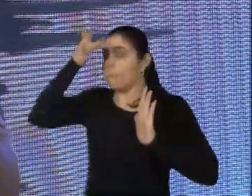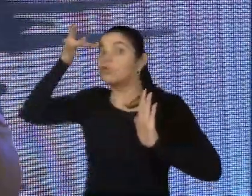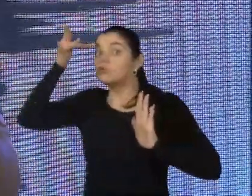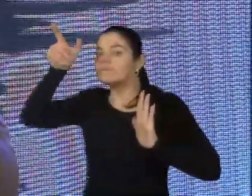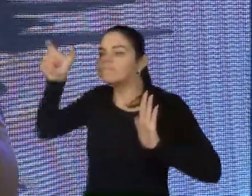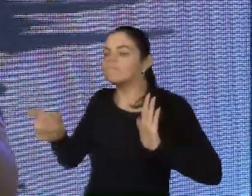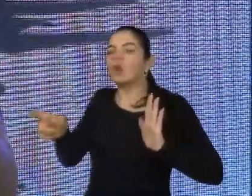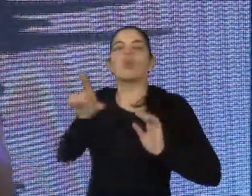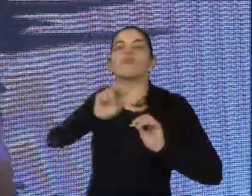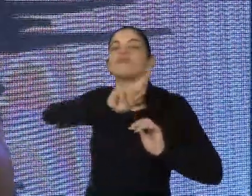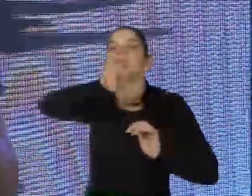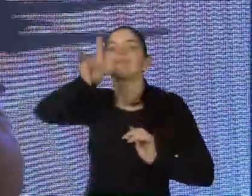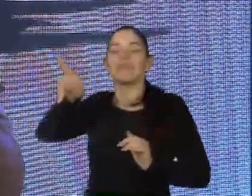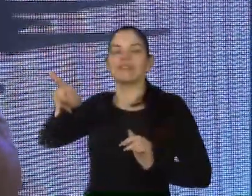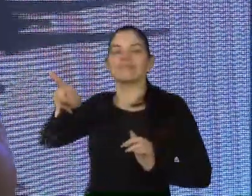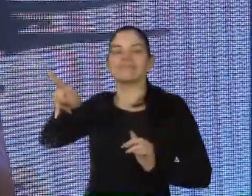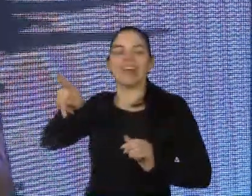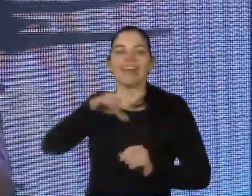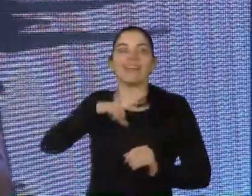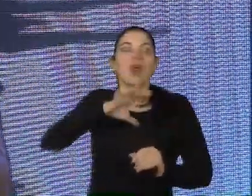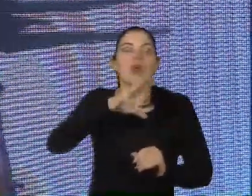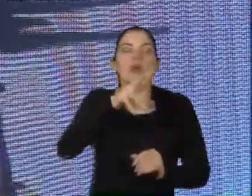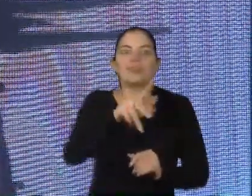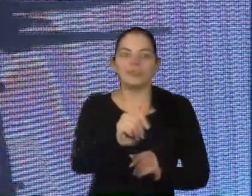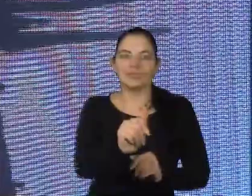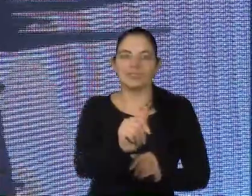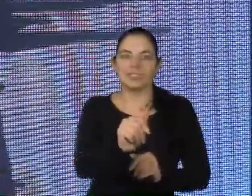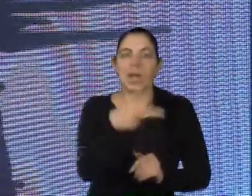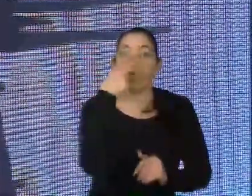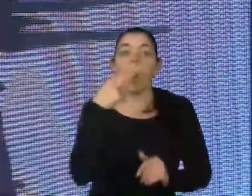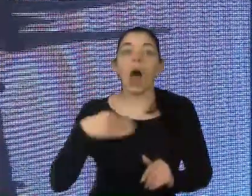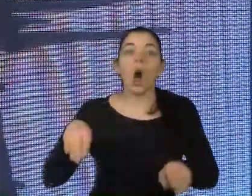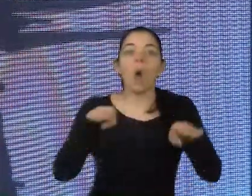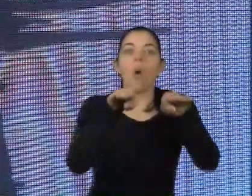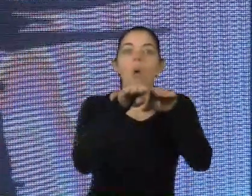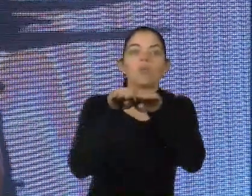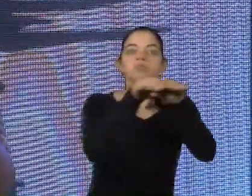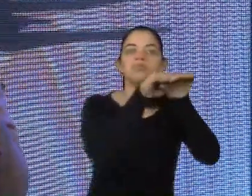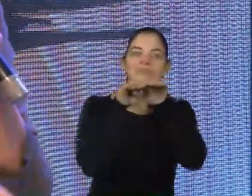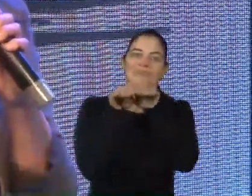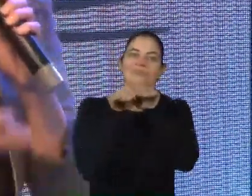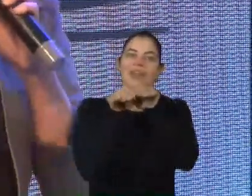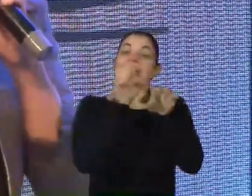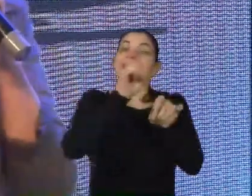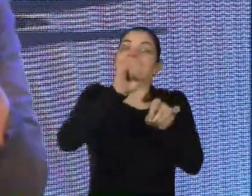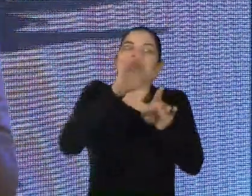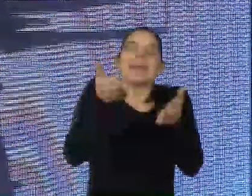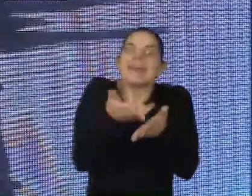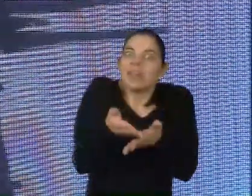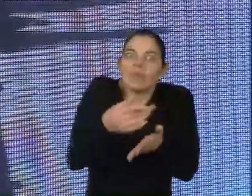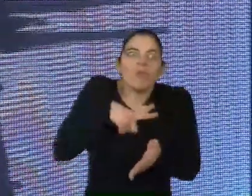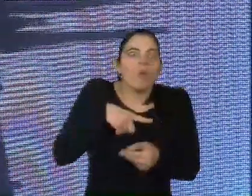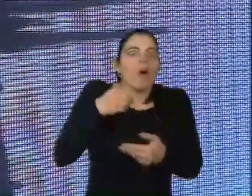temos diferenças. Nós todos aqui somos da mesma espécie, nós somos Homo sapiens. E se nós sobrevivemos